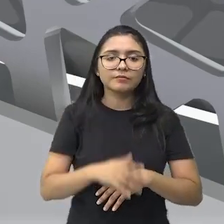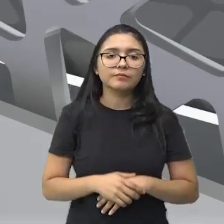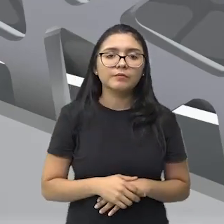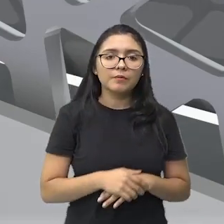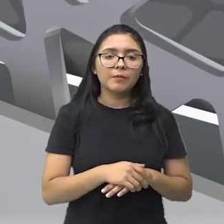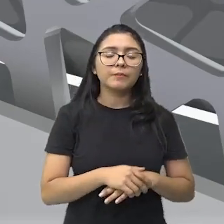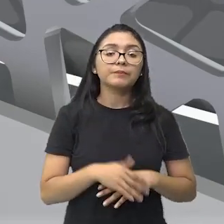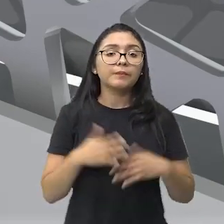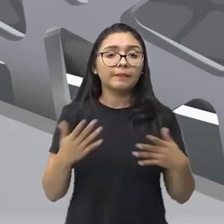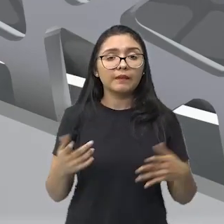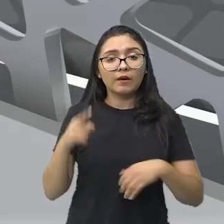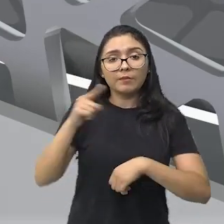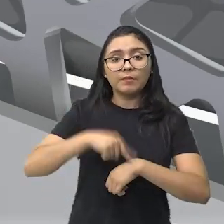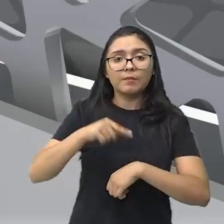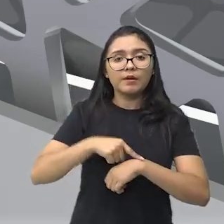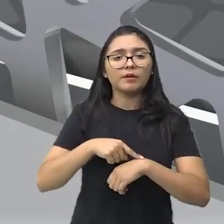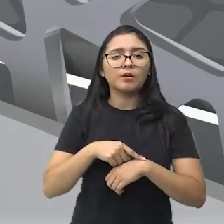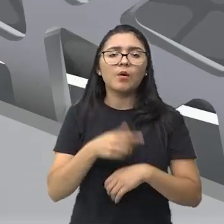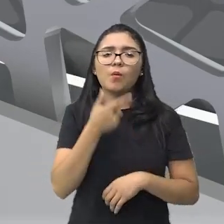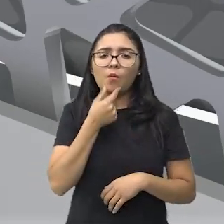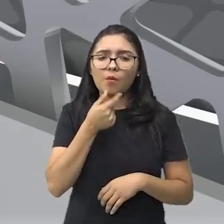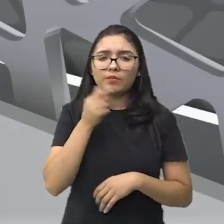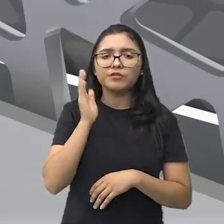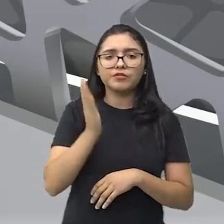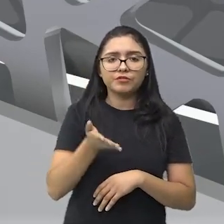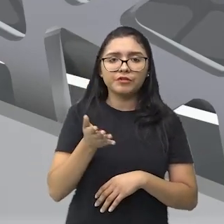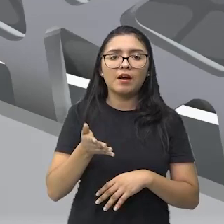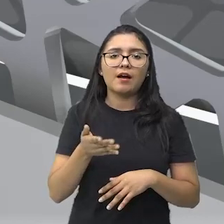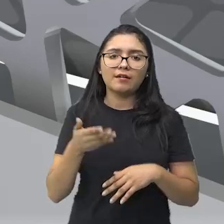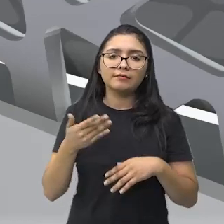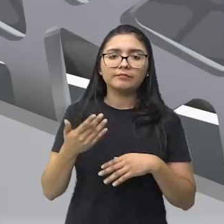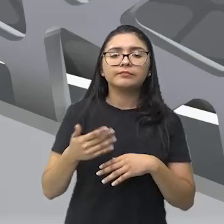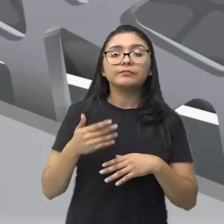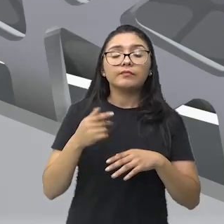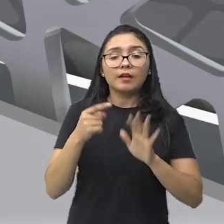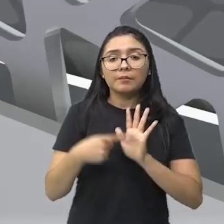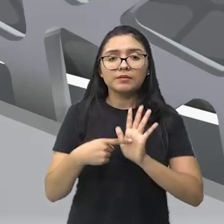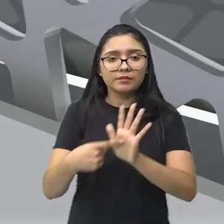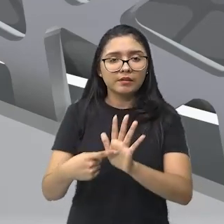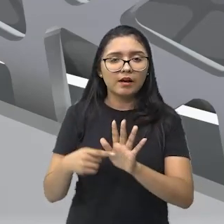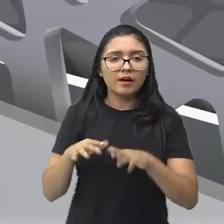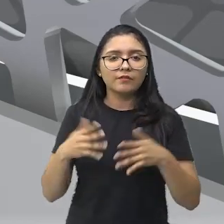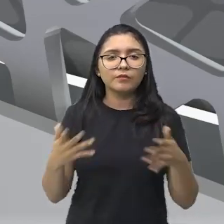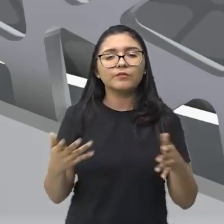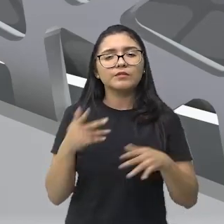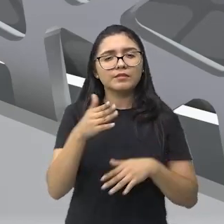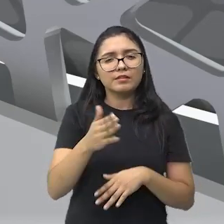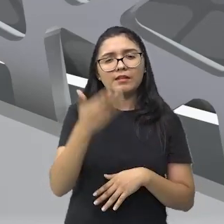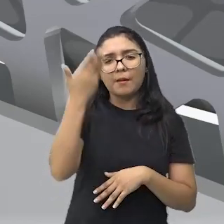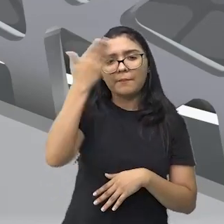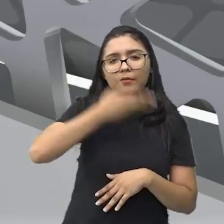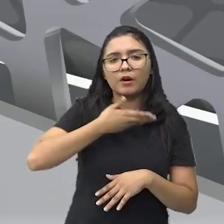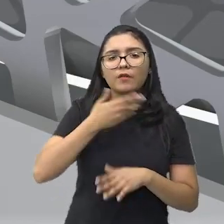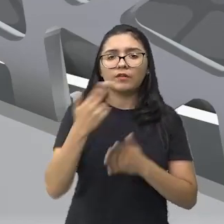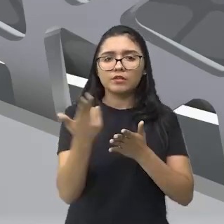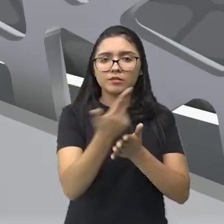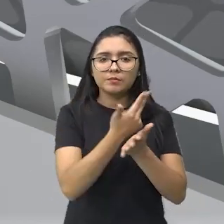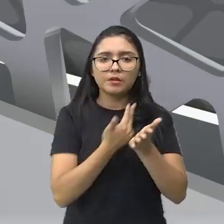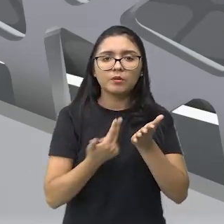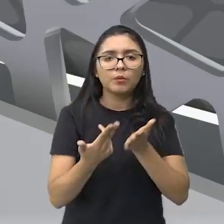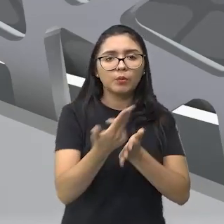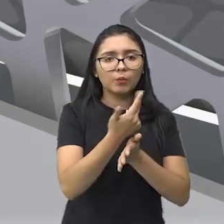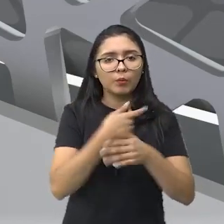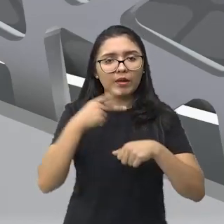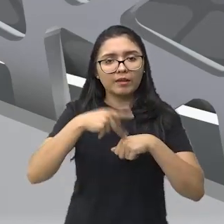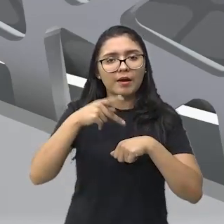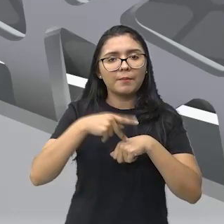Então ali o homem já encenava. Os registros que nós temos nas pinturas parietais da pré-história diz